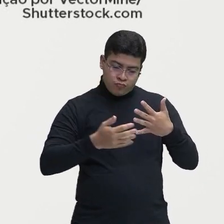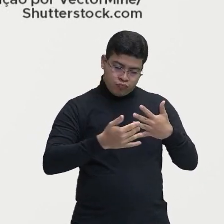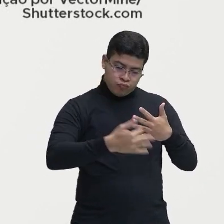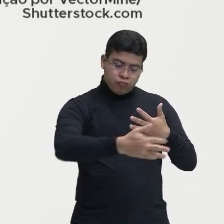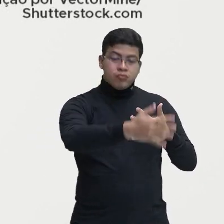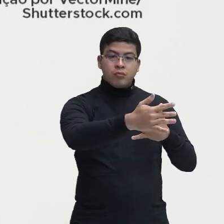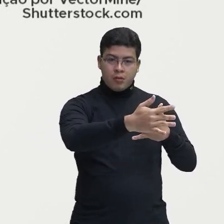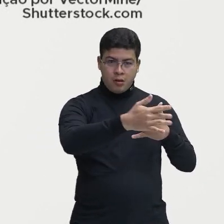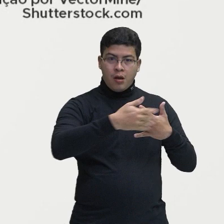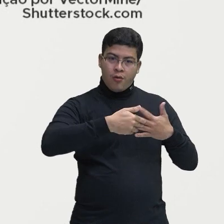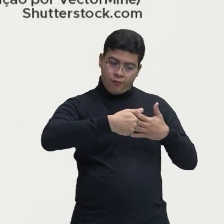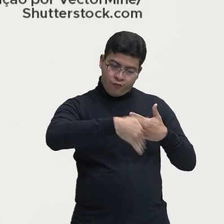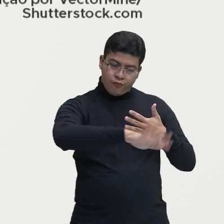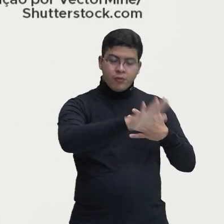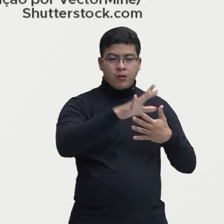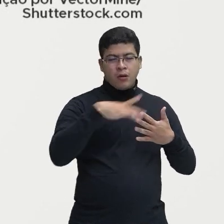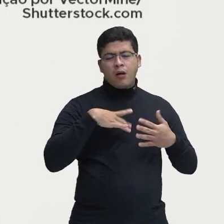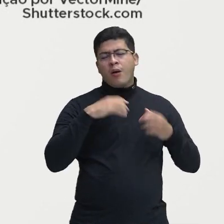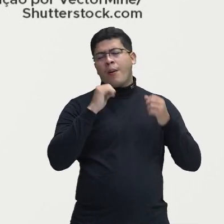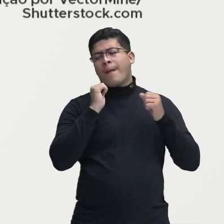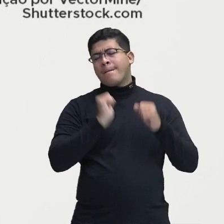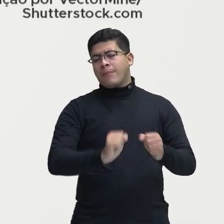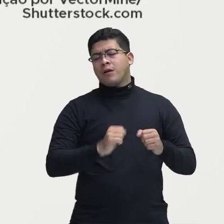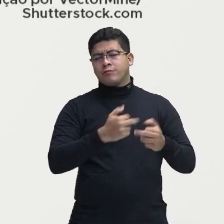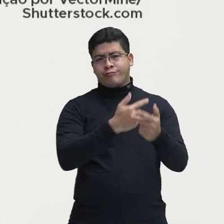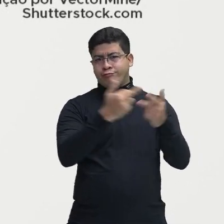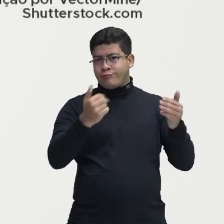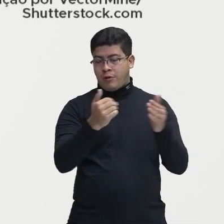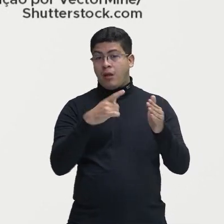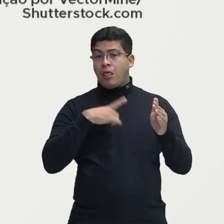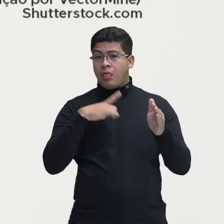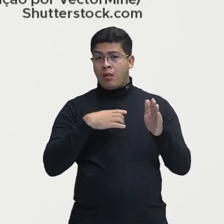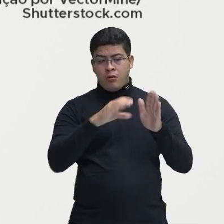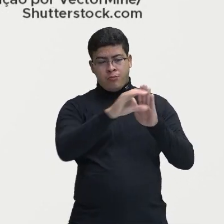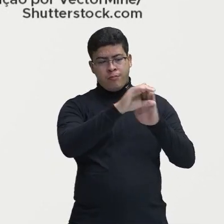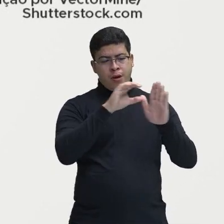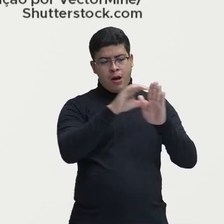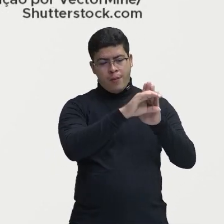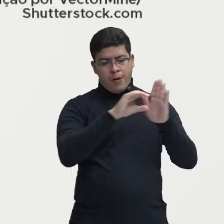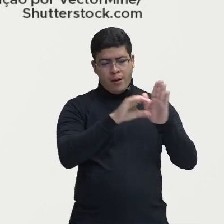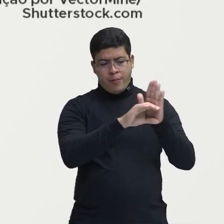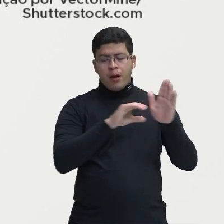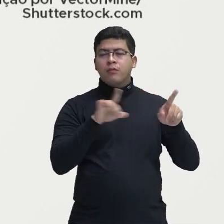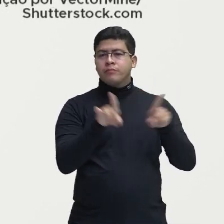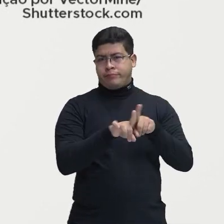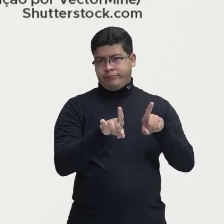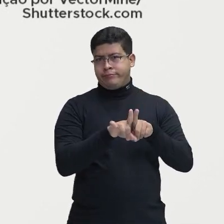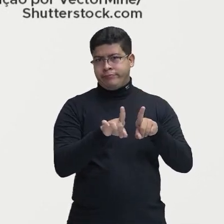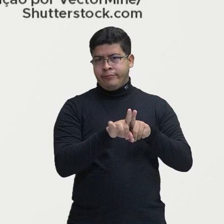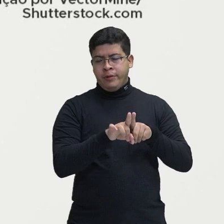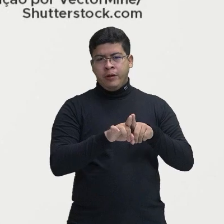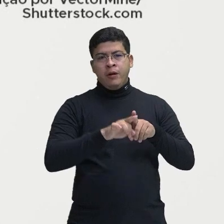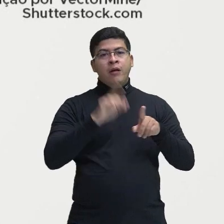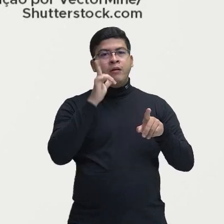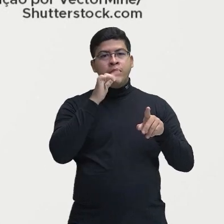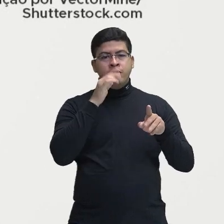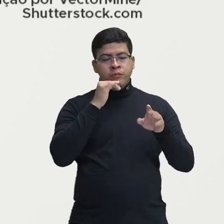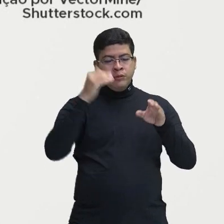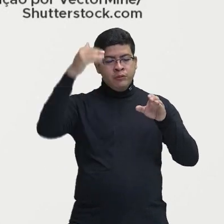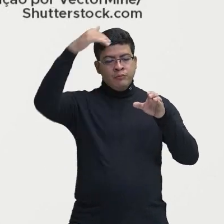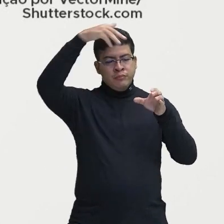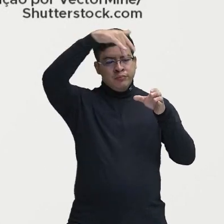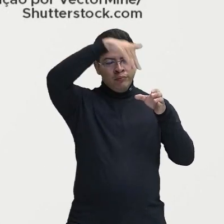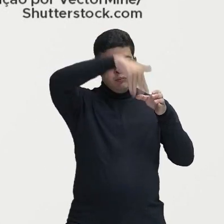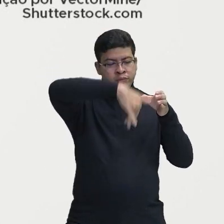filtros, que pode ser ali cascalho, carvão, areia, onde ela vai realizar, pedregulhos